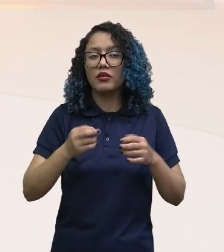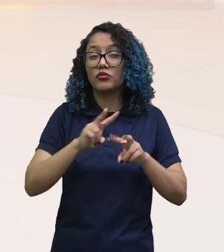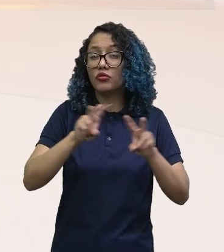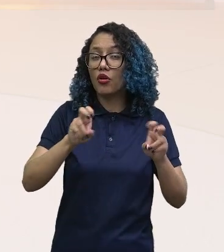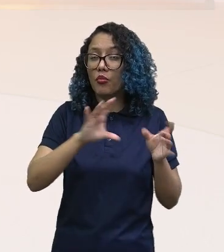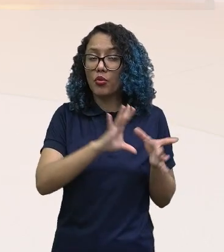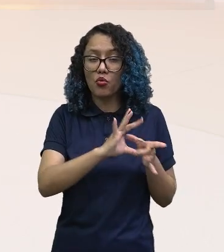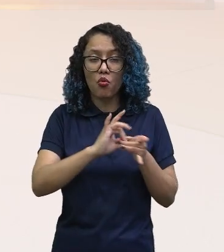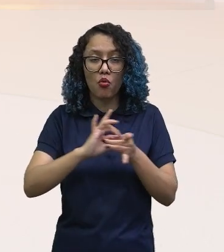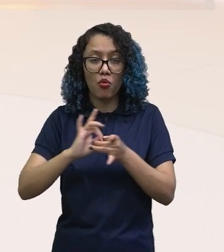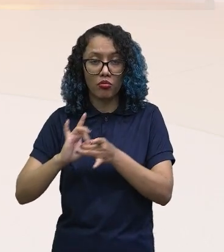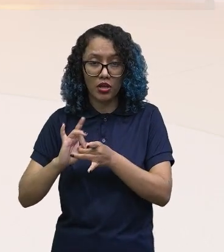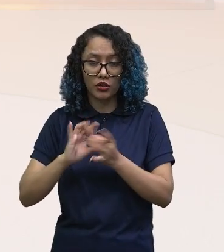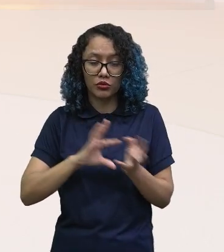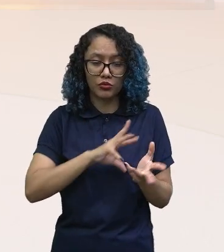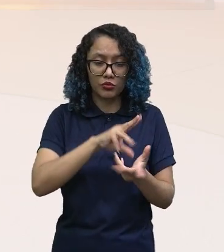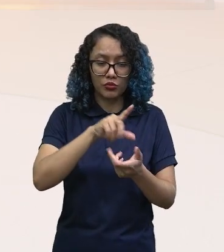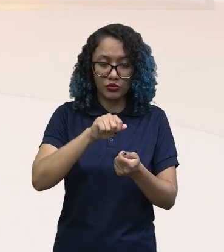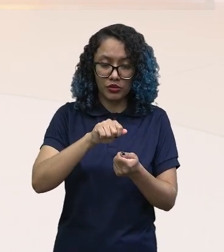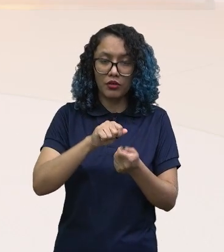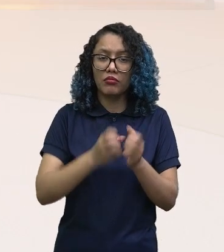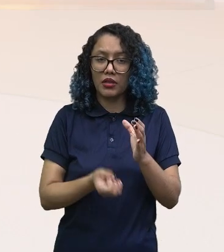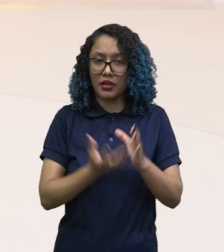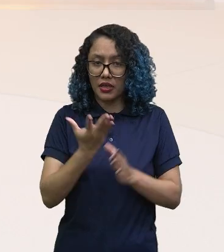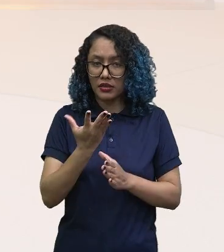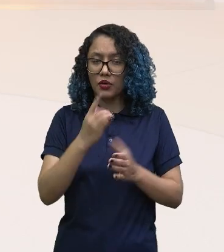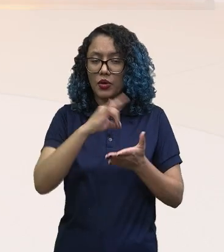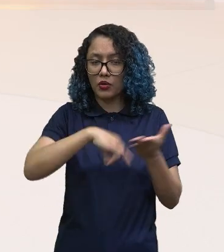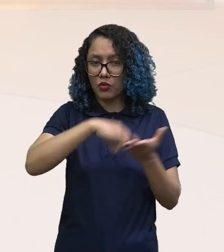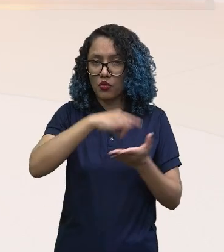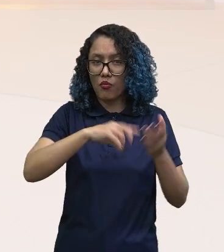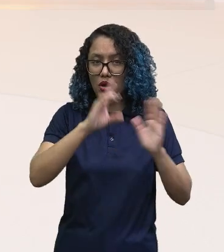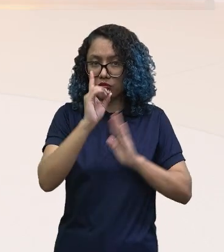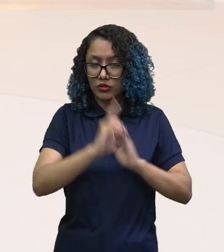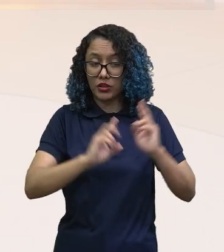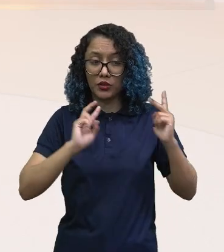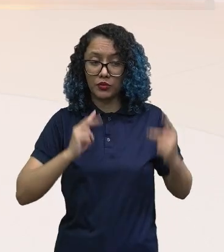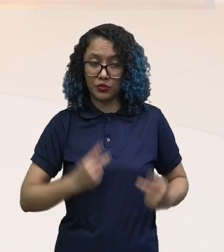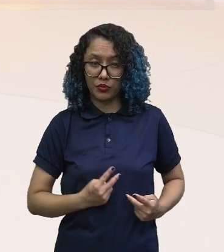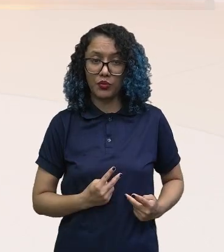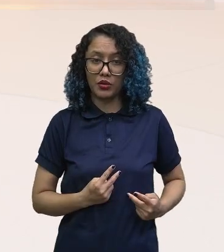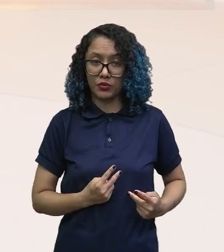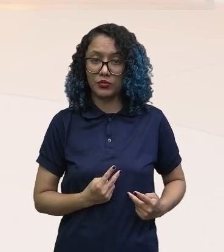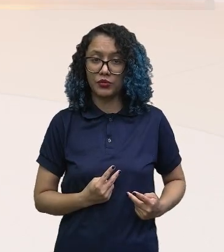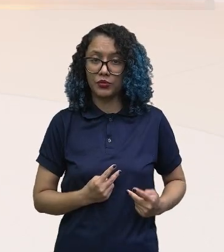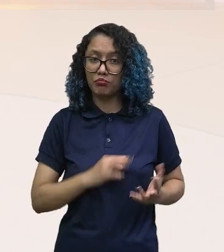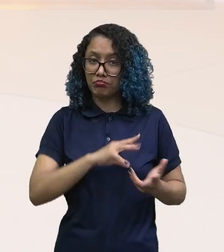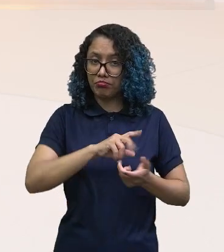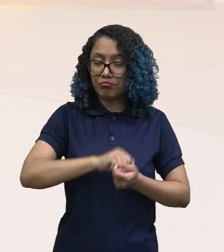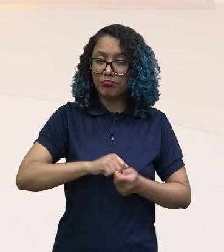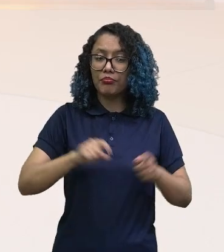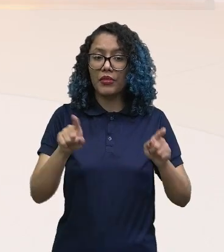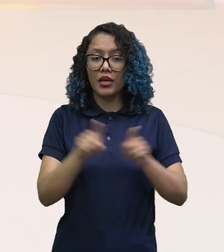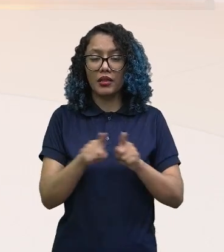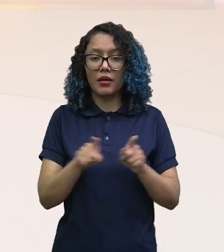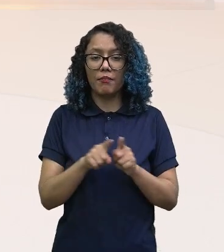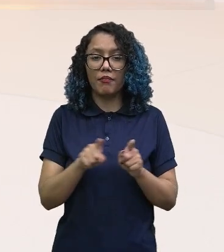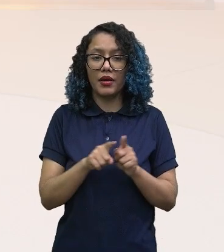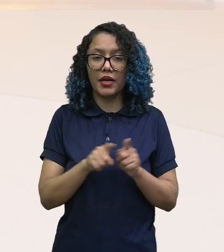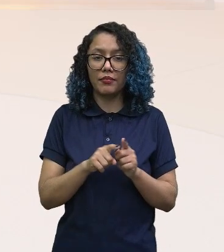contexto global da criação da Declaração dos Direitos Universal dos Direitos Humanos